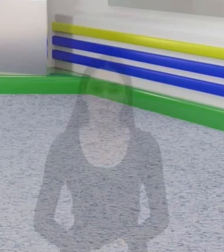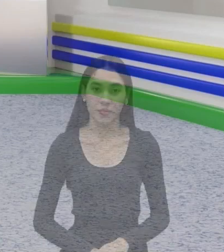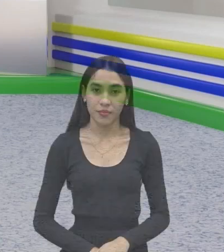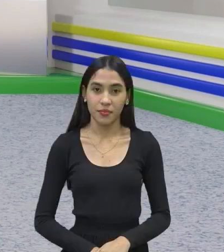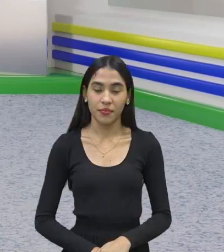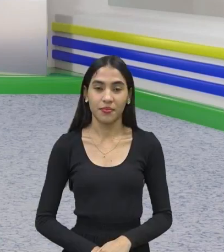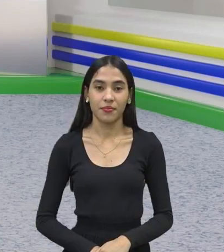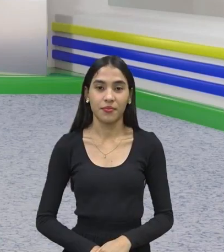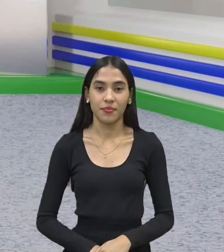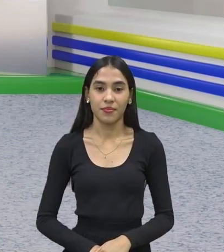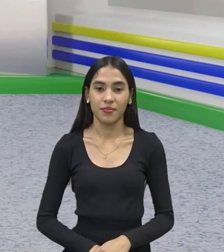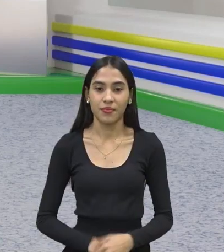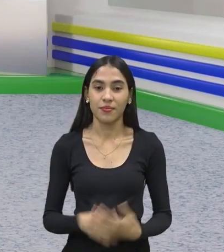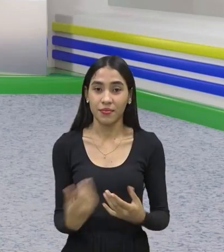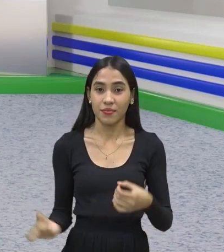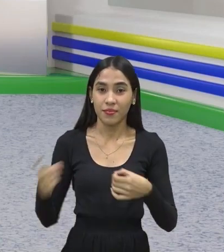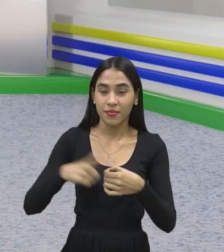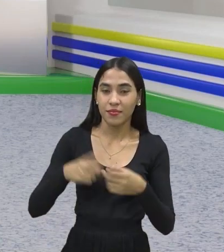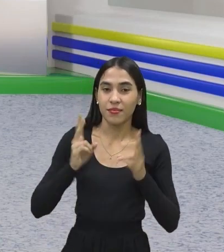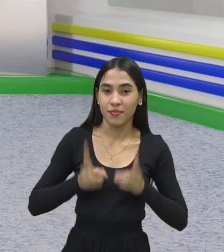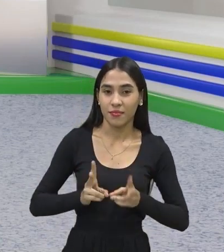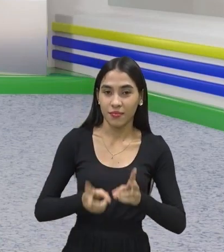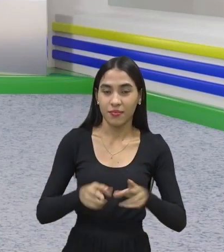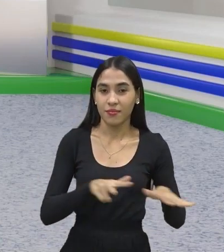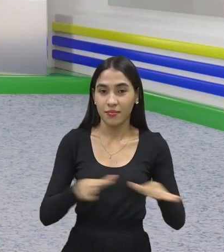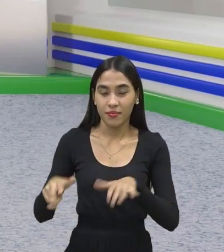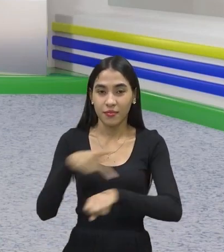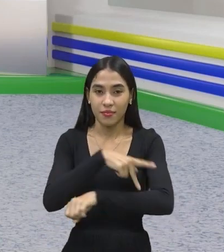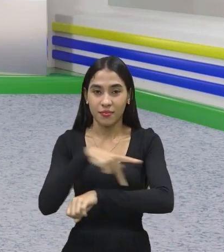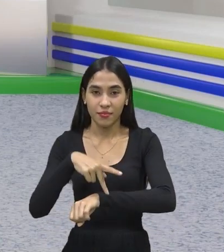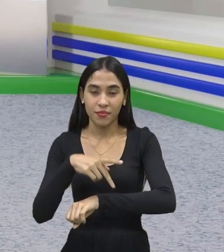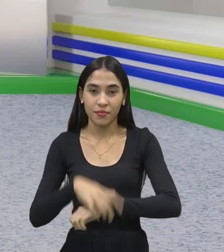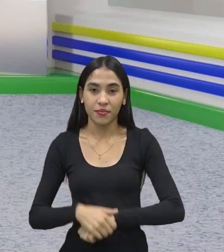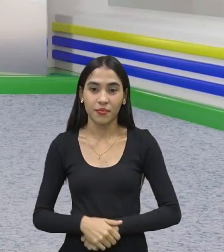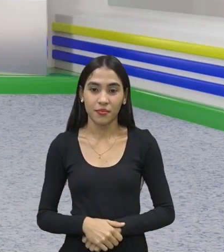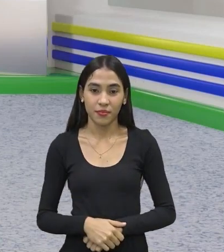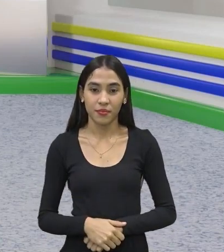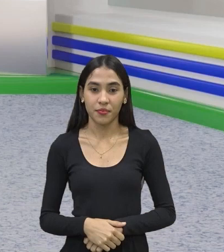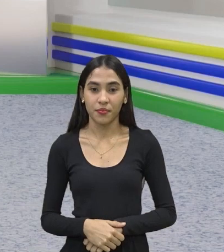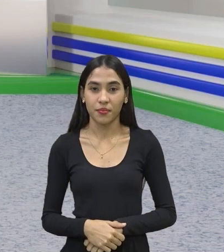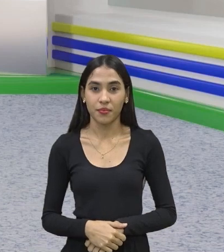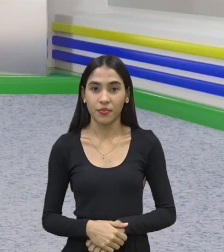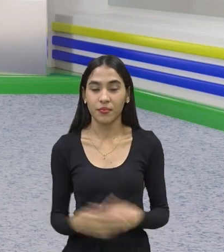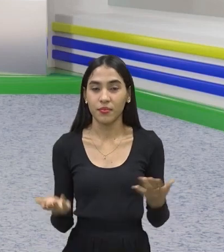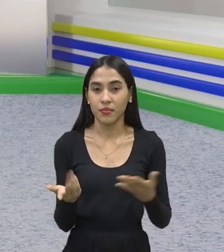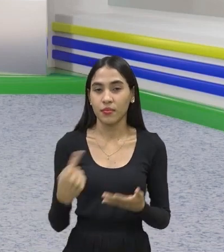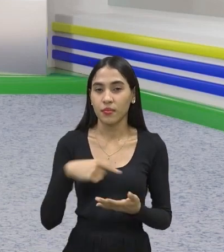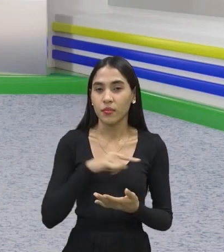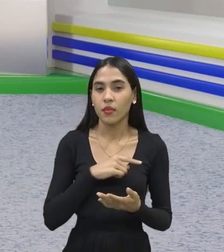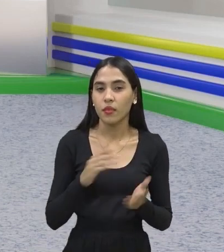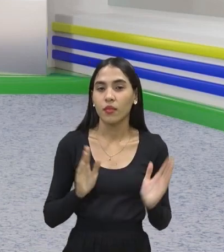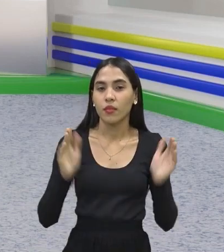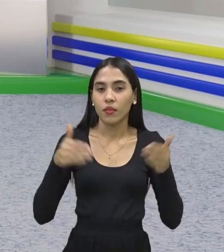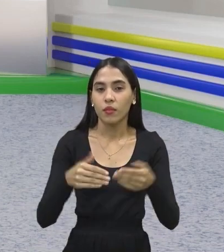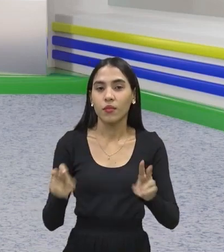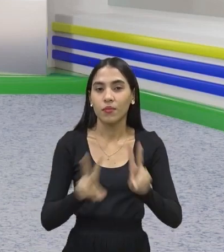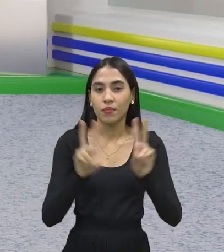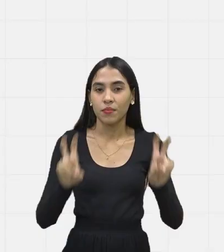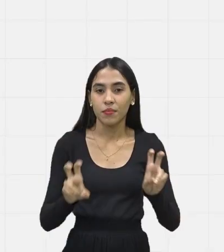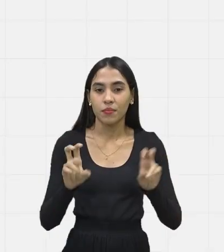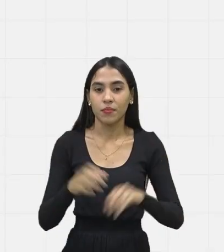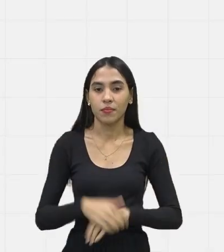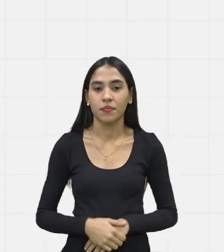Vamos dar continuidade, então, à nossa jornada pedagógica. Agora, vamos tratar deste tópico. Vamos lá,